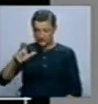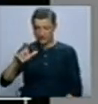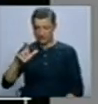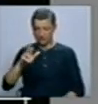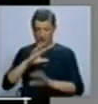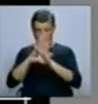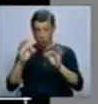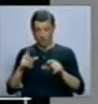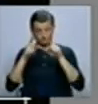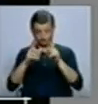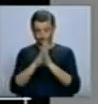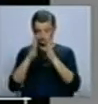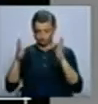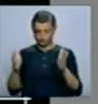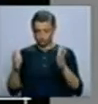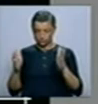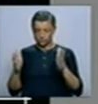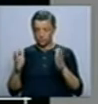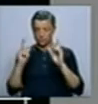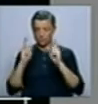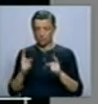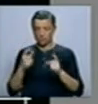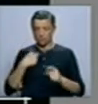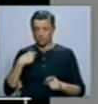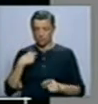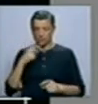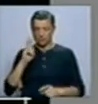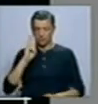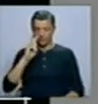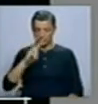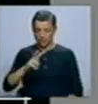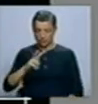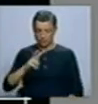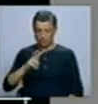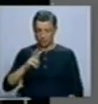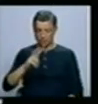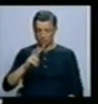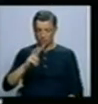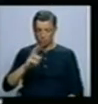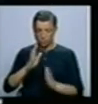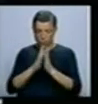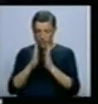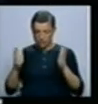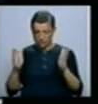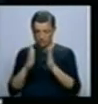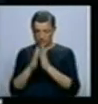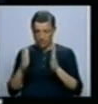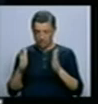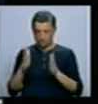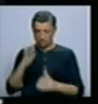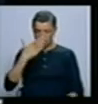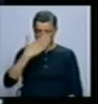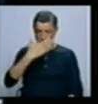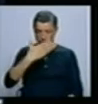tamanho e vamos então falar do tamanho. Nós, quando olhamos para a Via Láctea, nós sabemos que o seu diâmetro aproximado é de cerca de 100